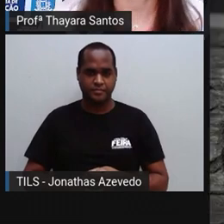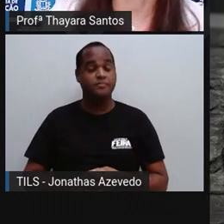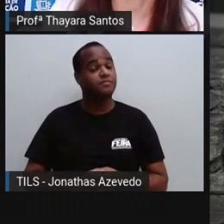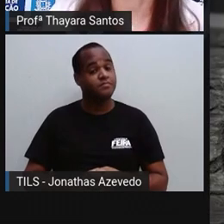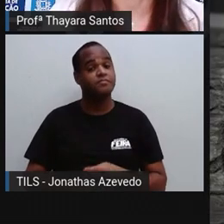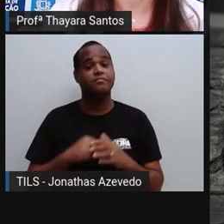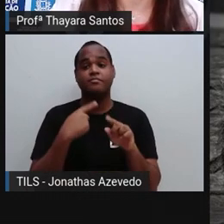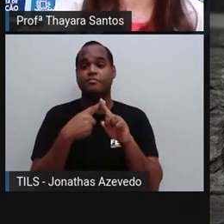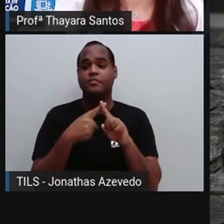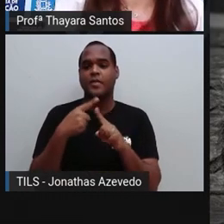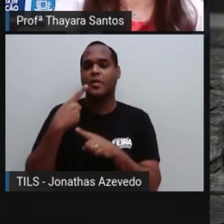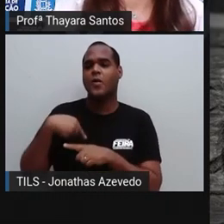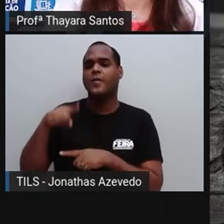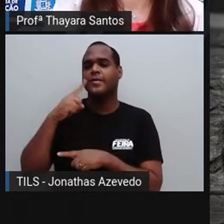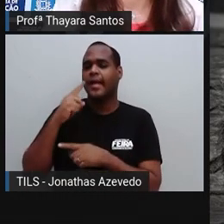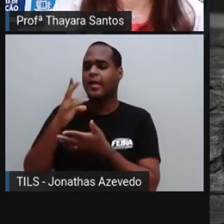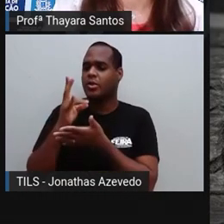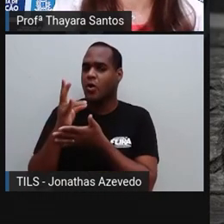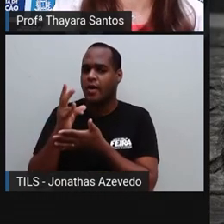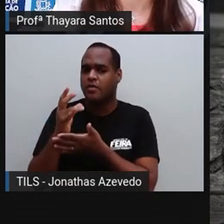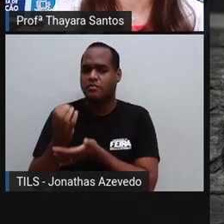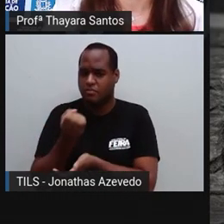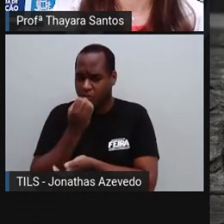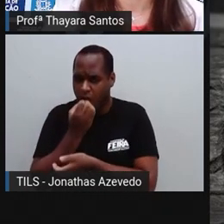E por que que a gente não deve usar drogas?